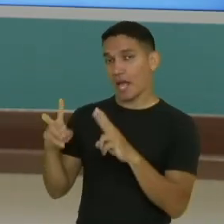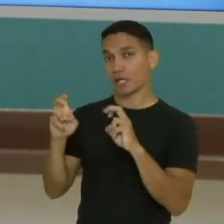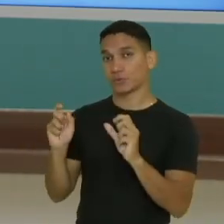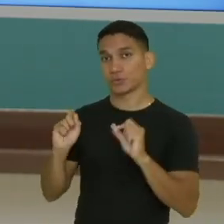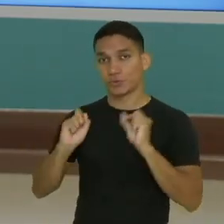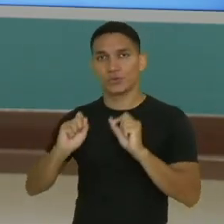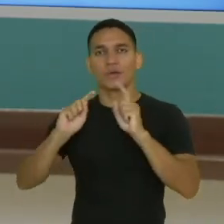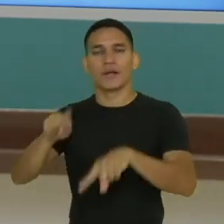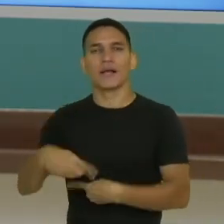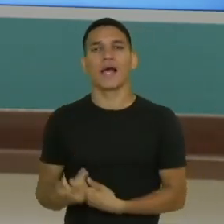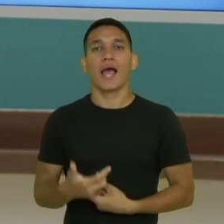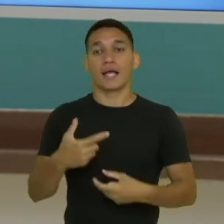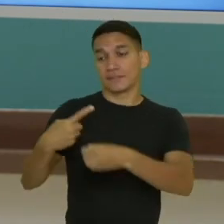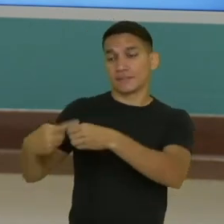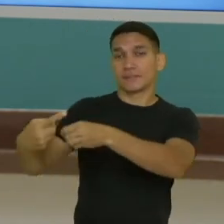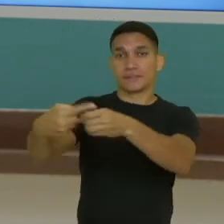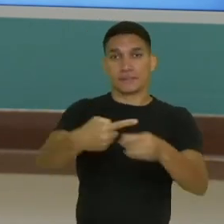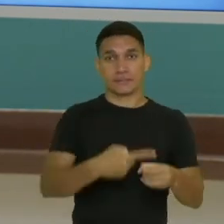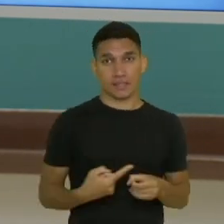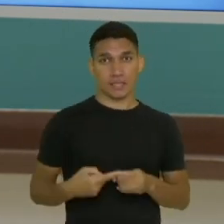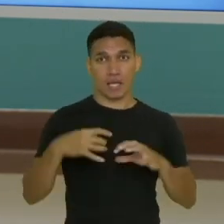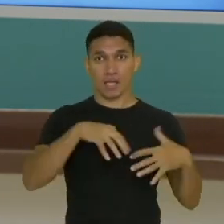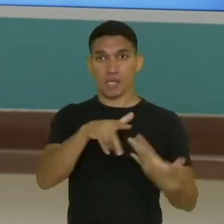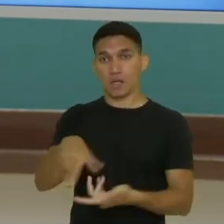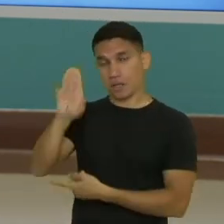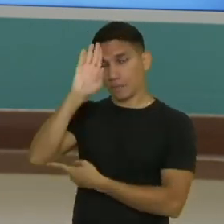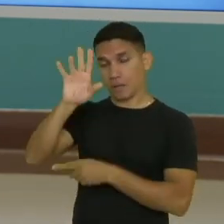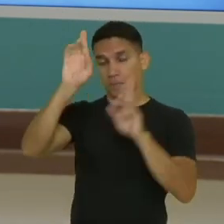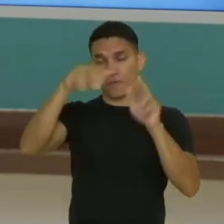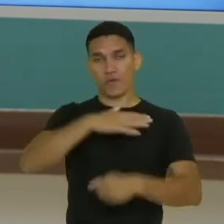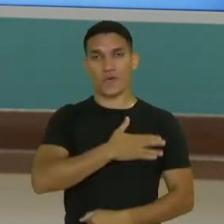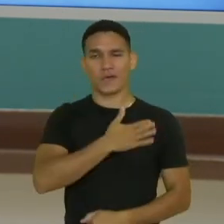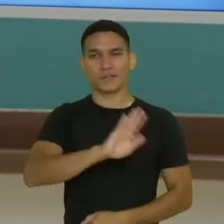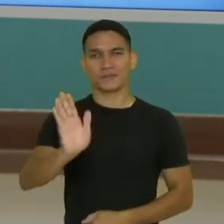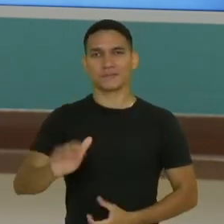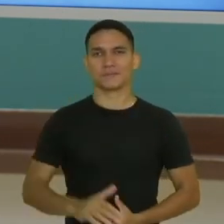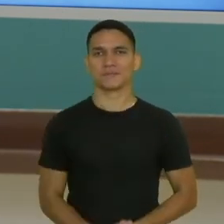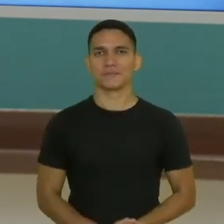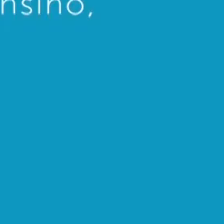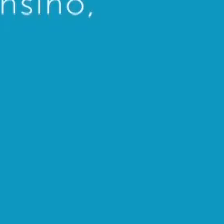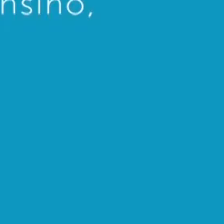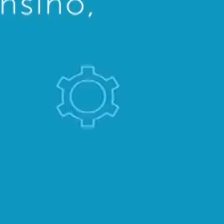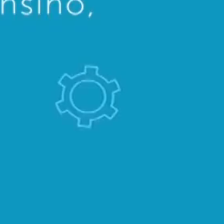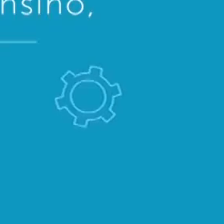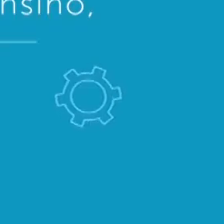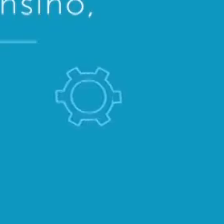então, nós falamos sobre as cidades globais. Espero que vocês tenham gostado e até breve.